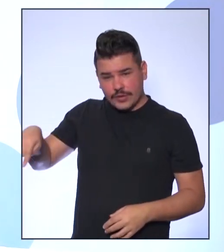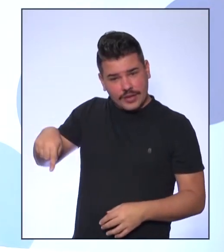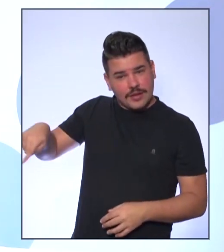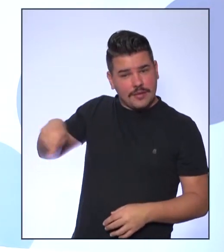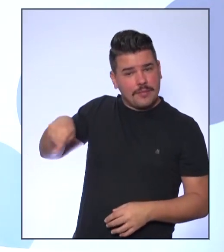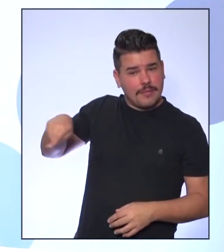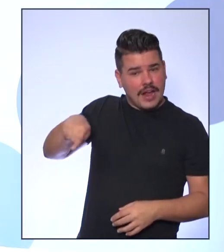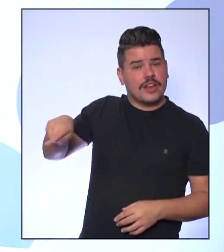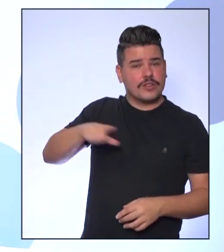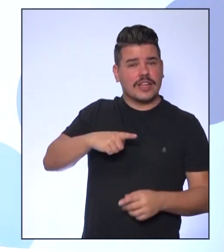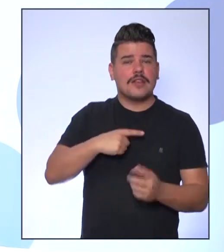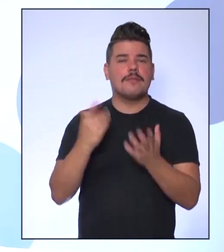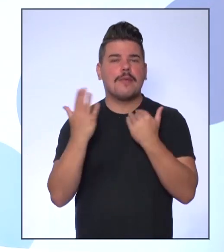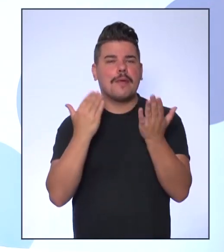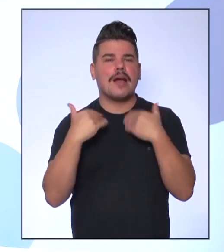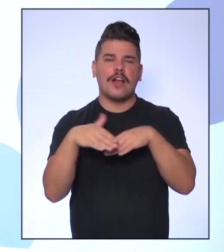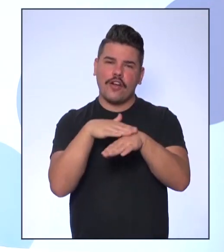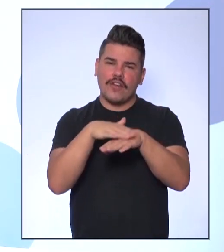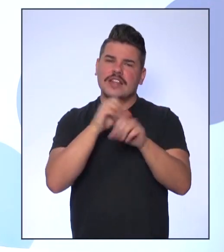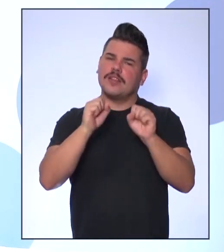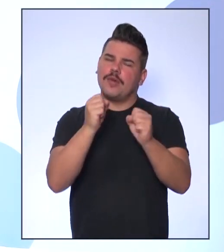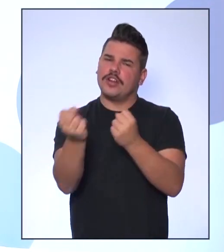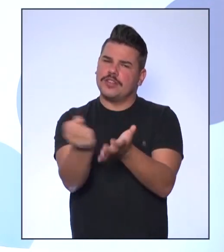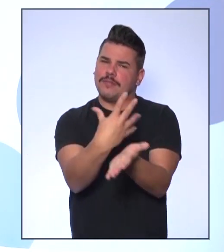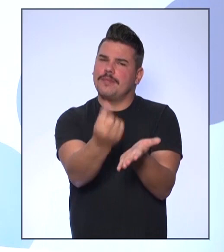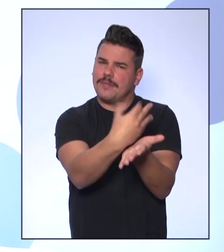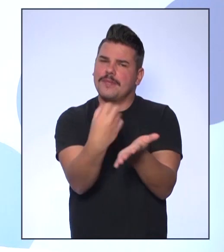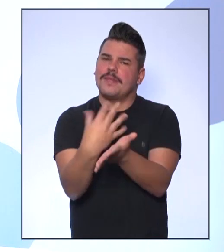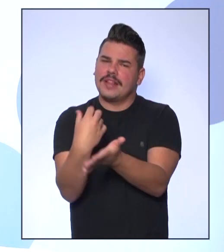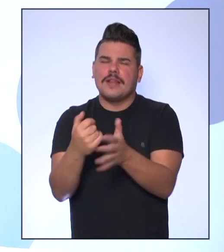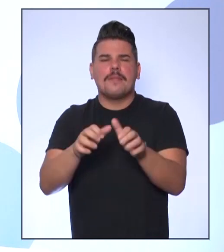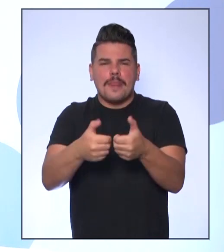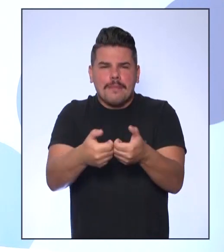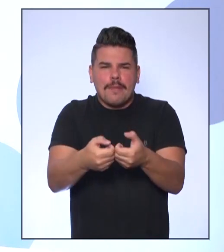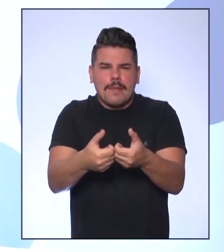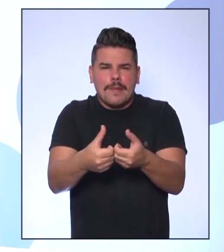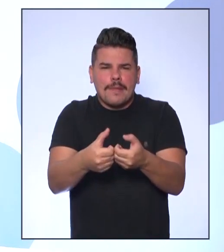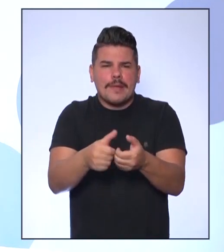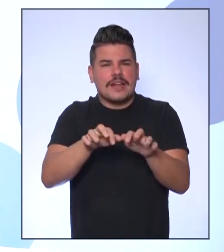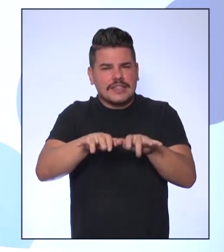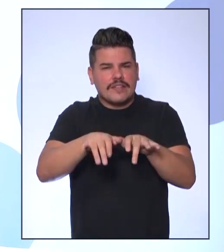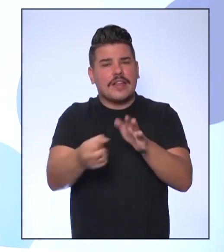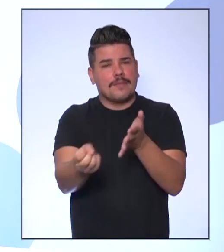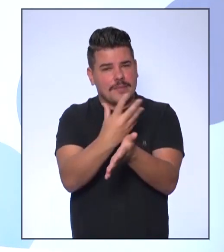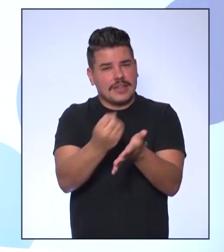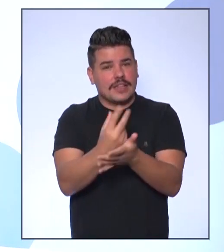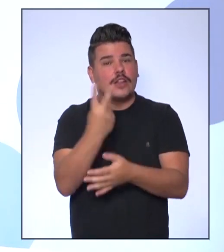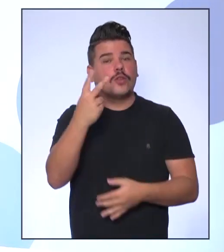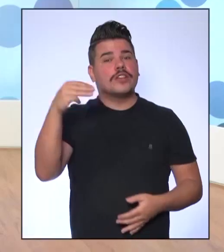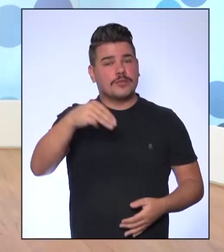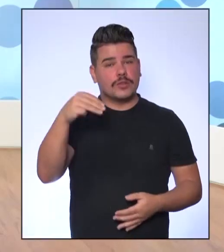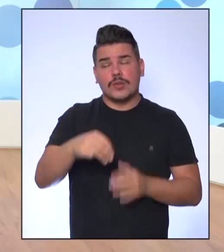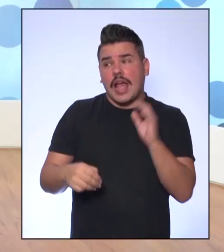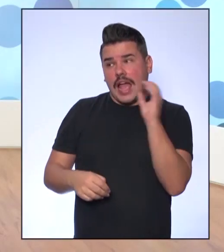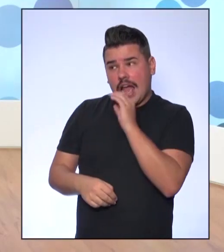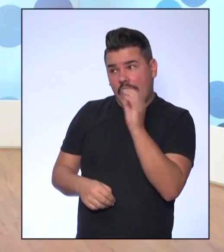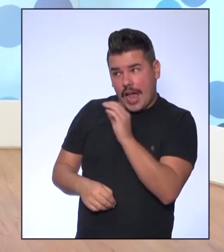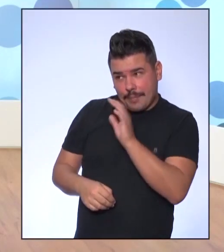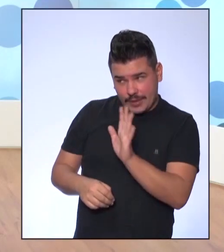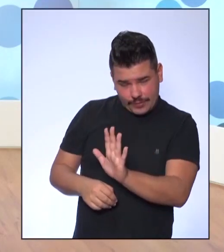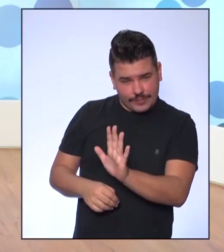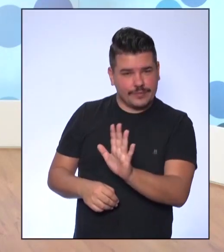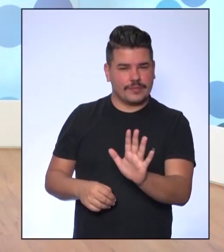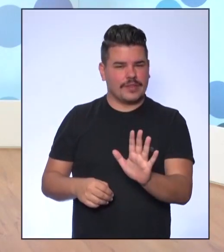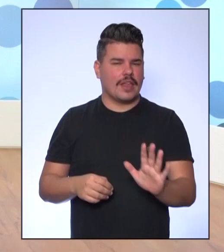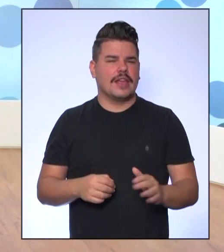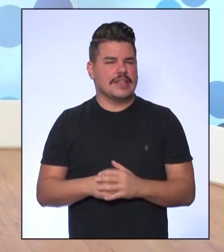chat acontecendo e você conversa com a gente. Isso. Então, por favor, na tela, 2 minutos para vocês responder as Só questões. uma informação antes de